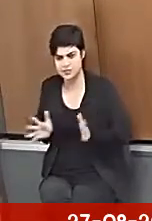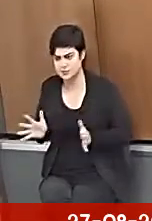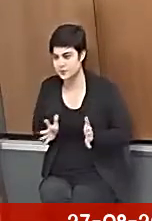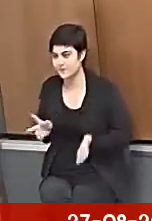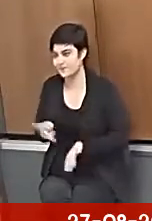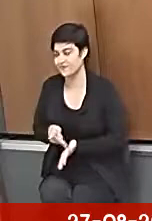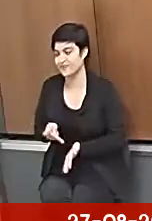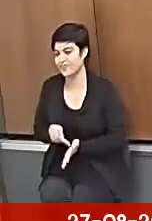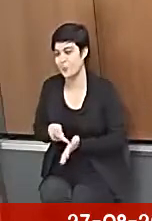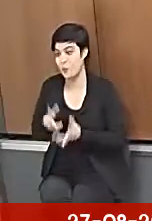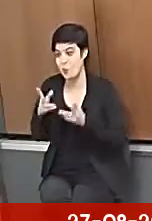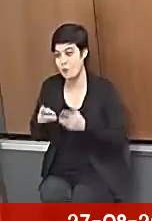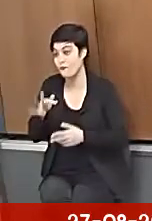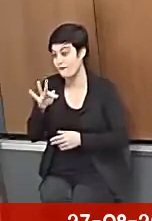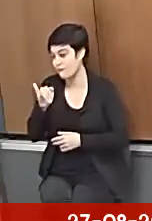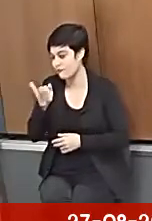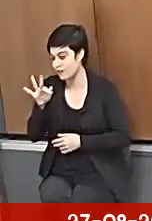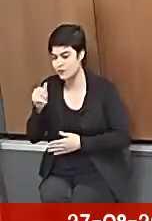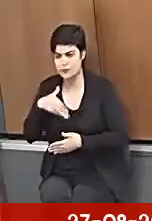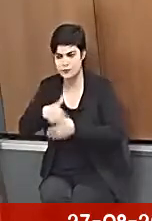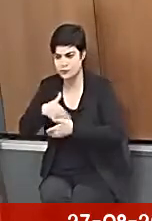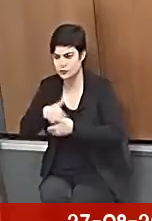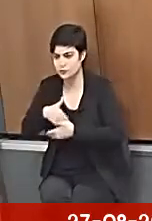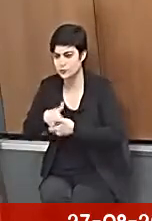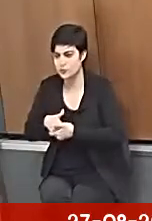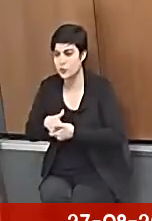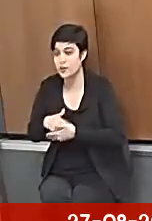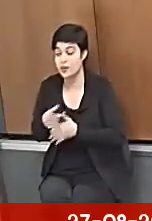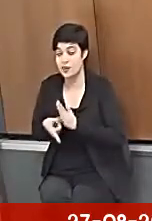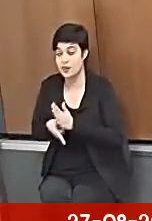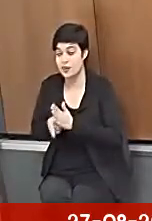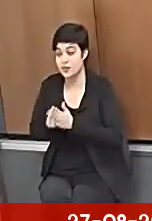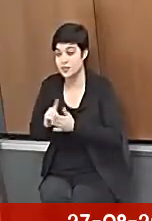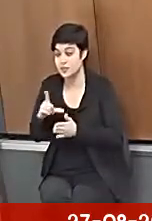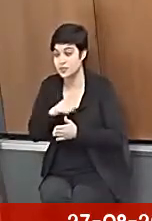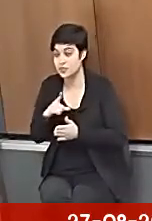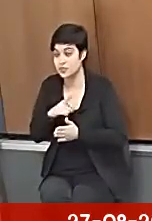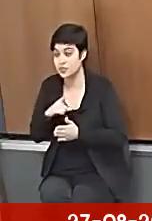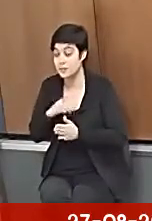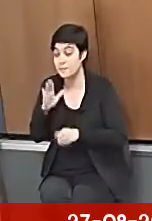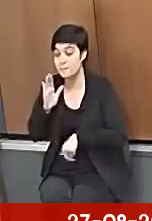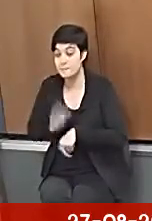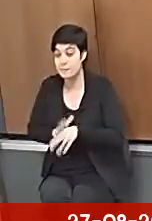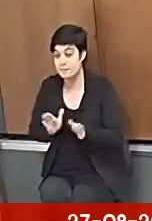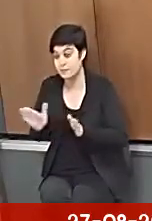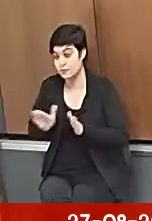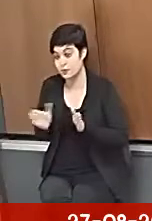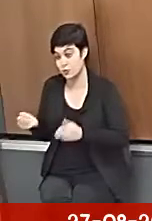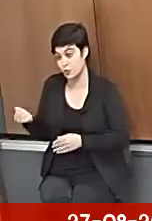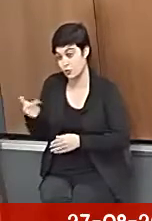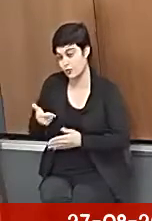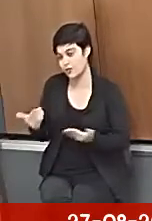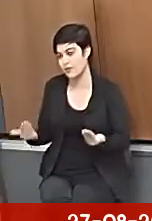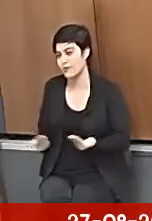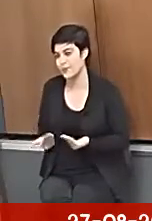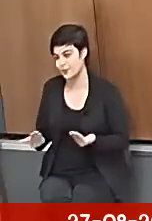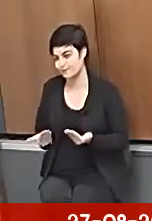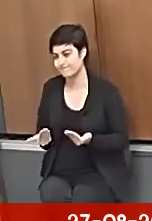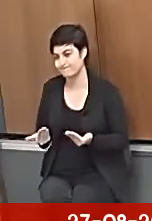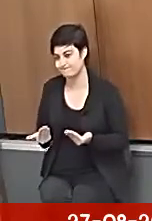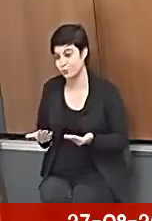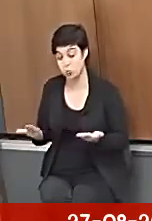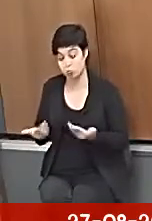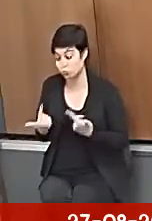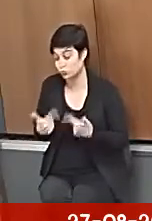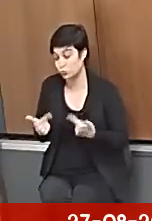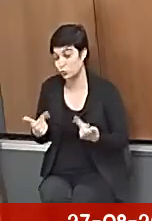fifa entendeu antigamente antes das obras da reforma a gente é mais acessibilidade mais tranqüilidade mais segurança entendeu hoje não